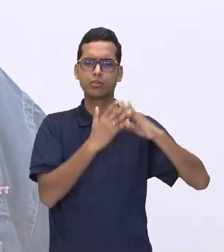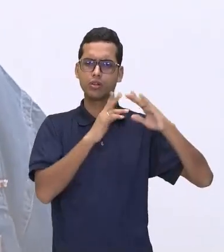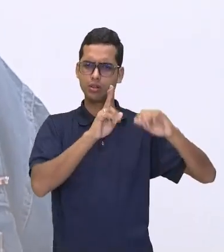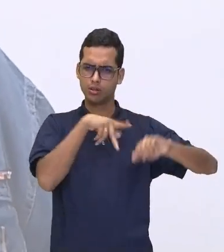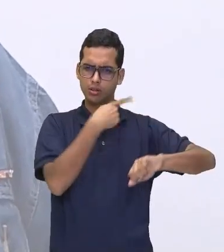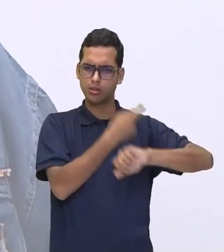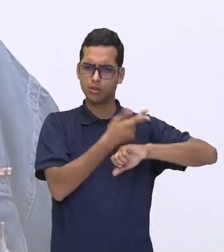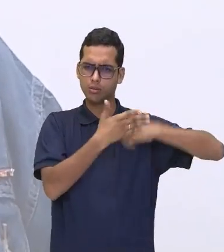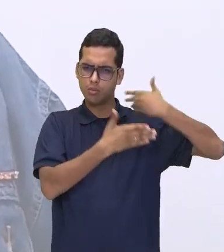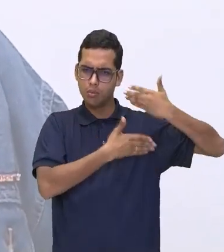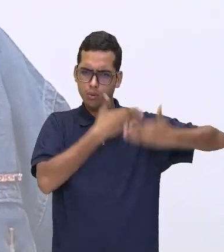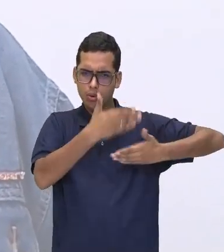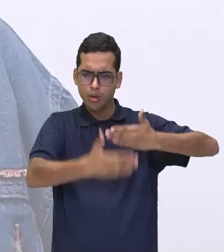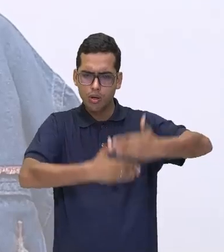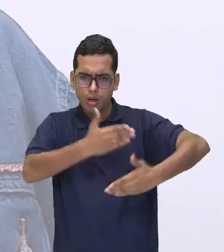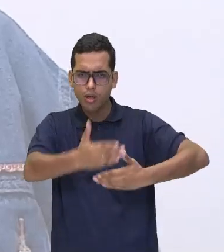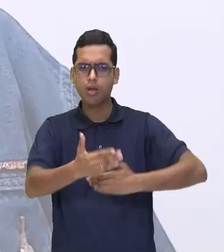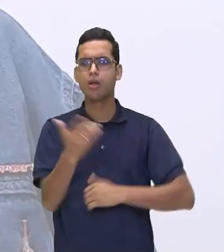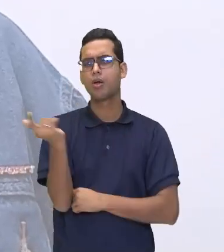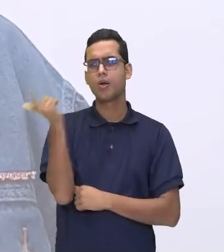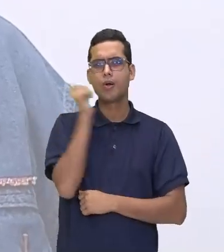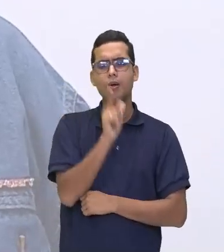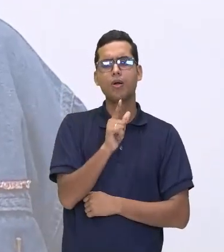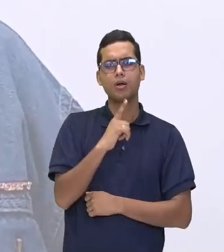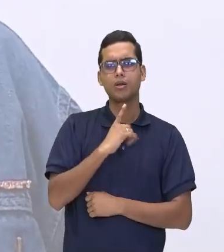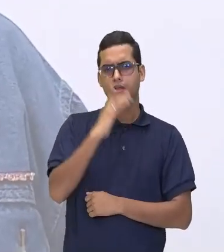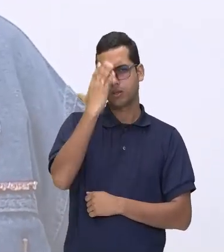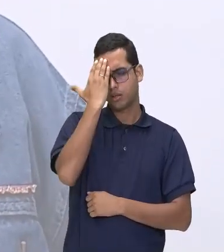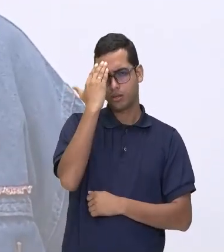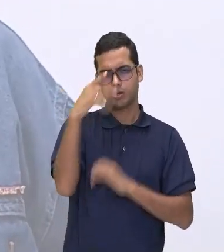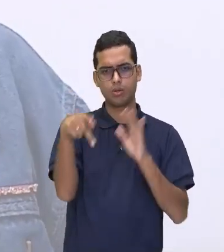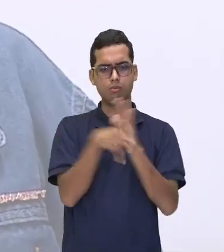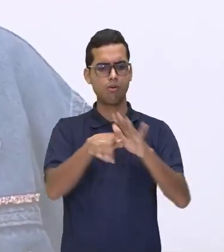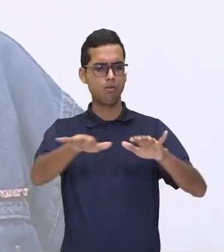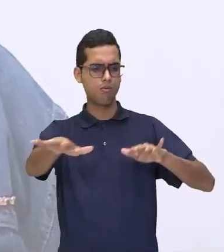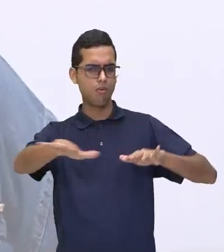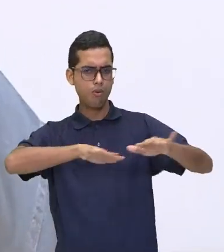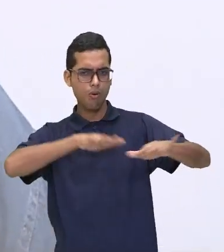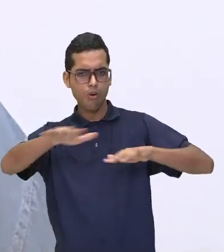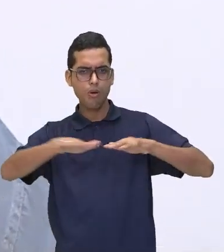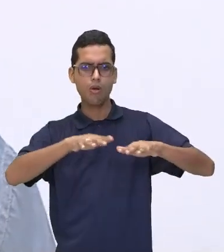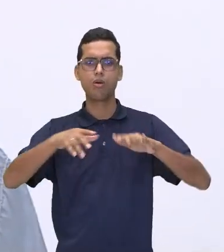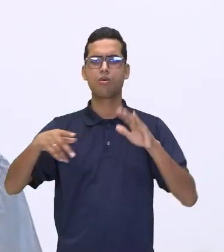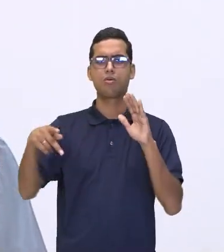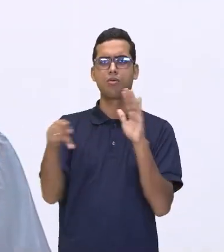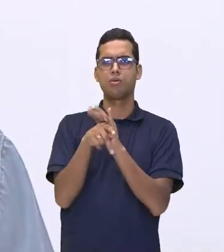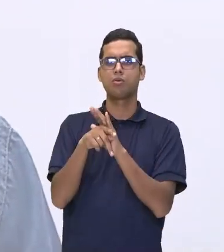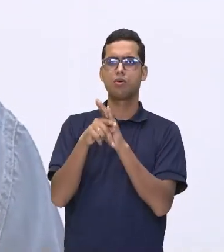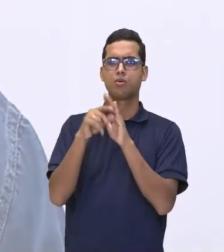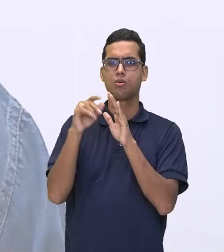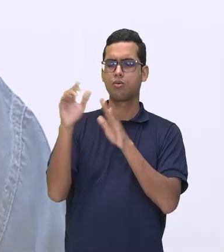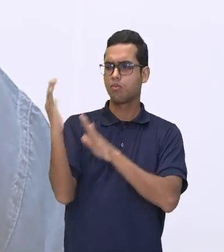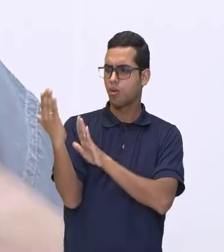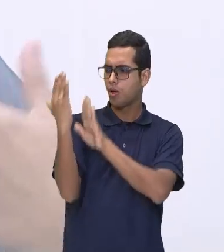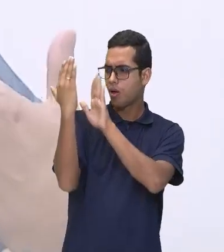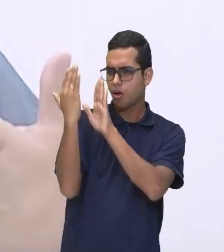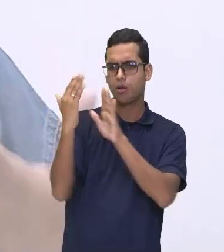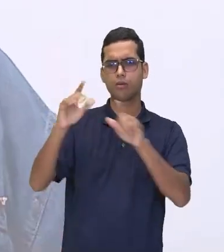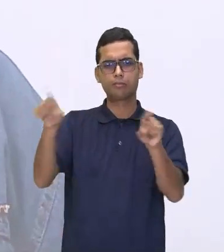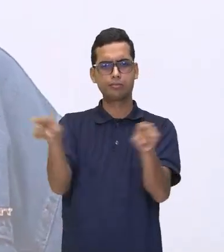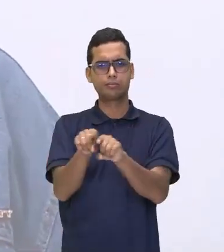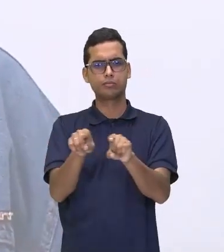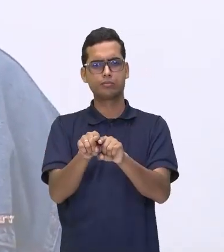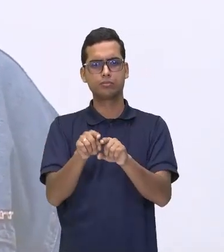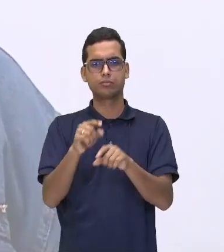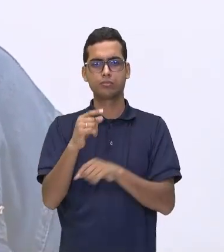tempo, tem uma relação assim com o nosso movimento, né? Tipo, com espelhos, a lente, por